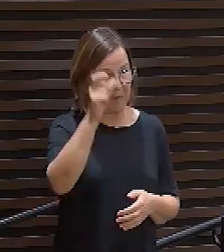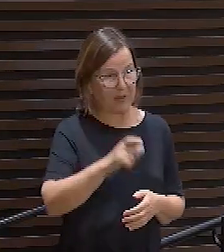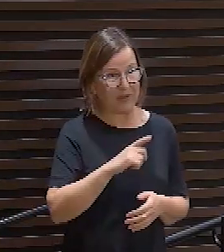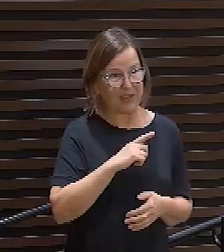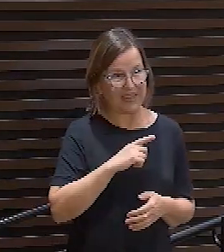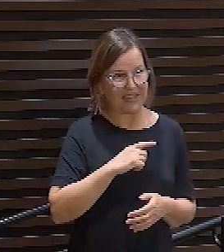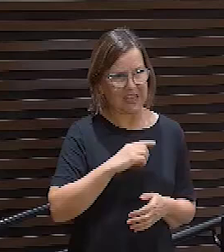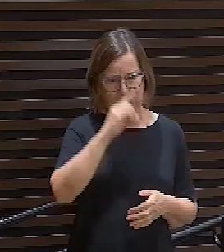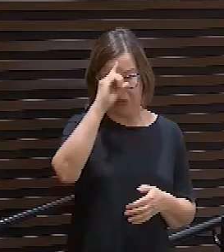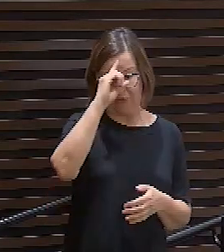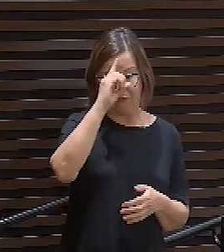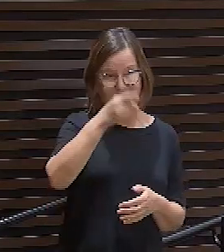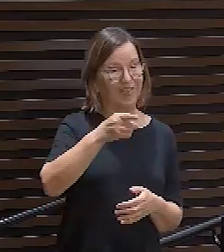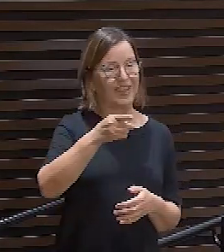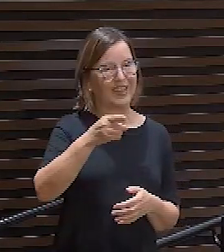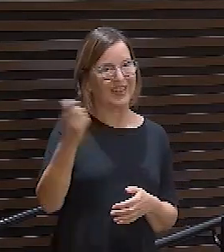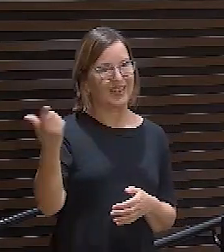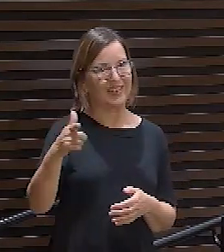autoridade do Pai.